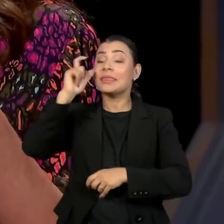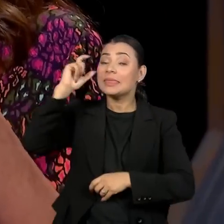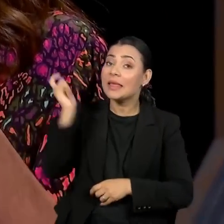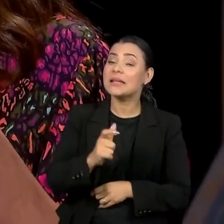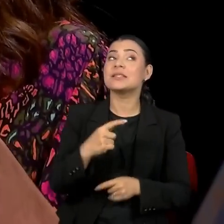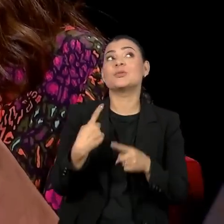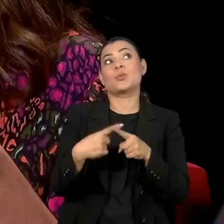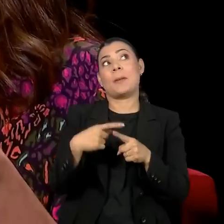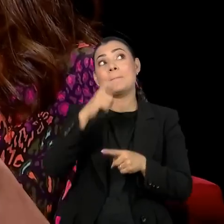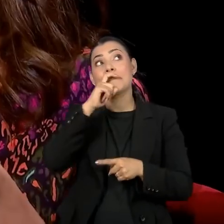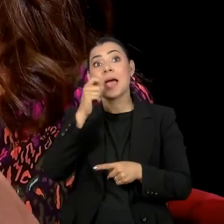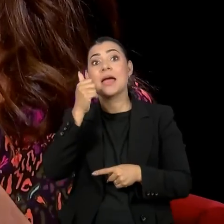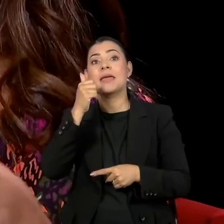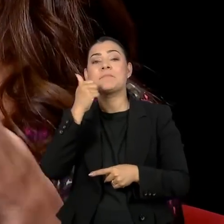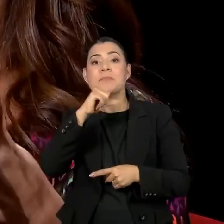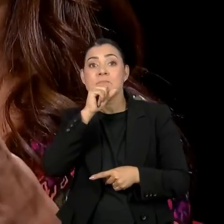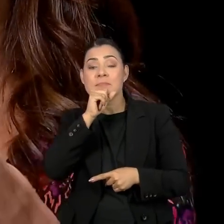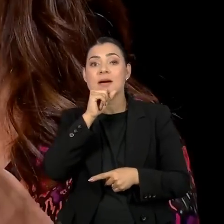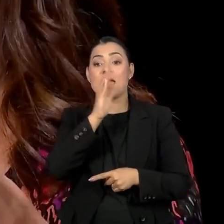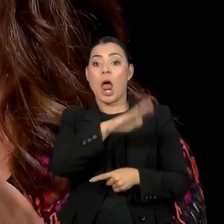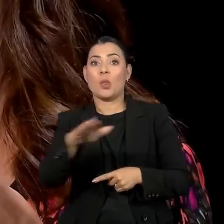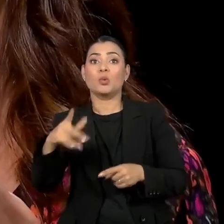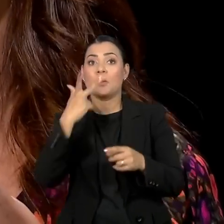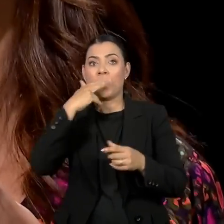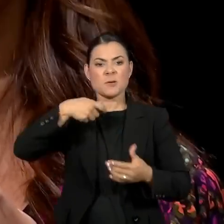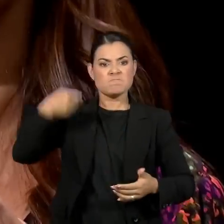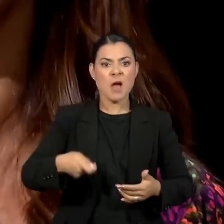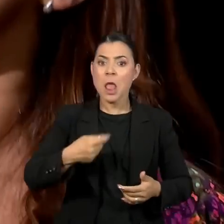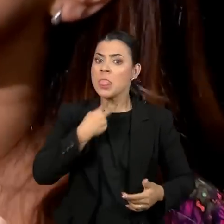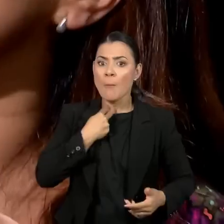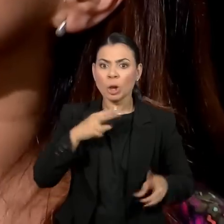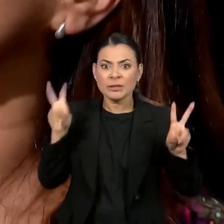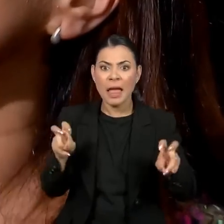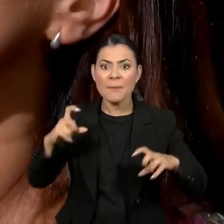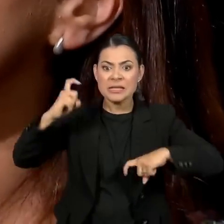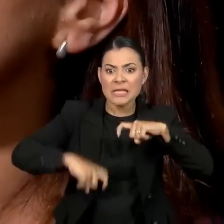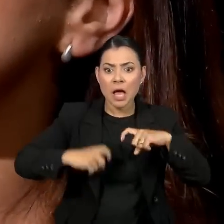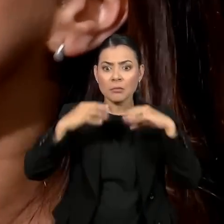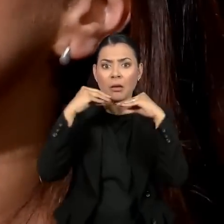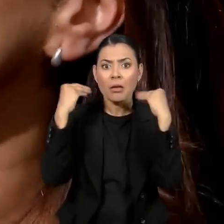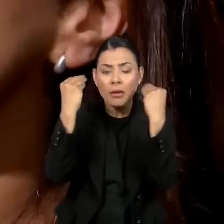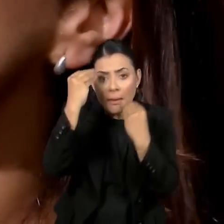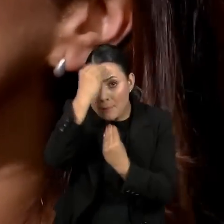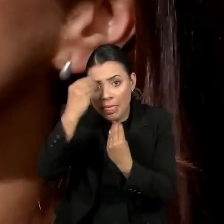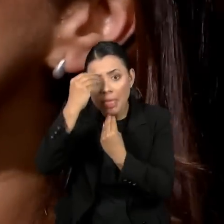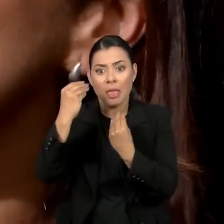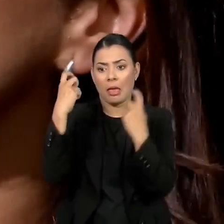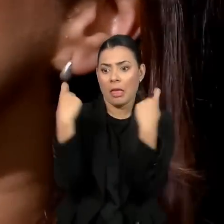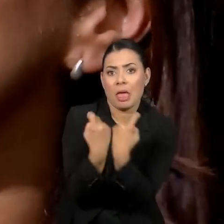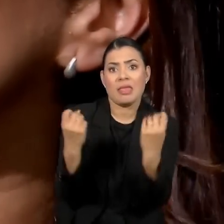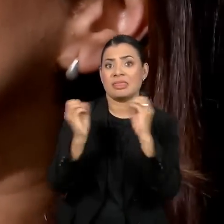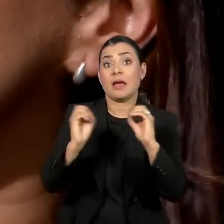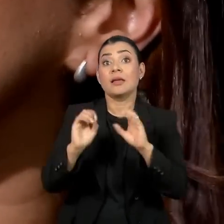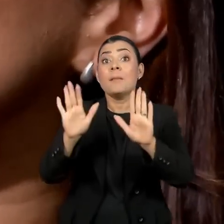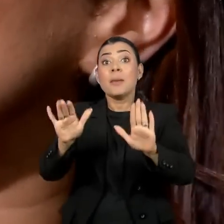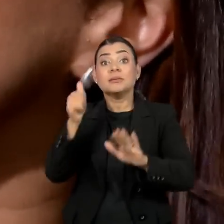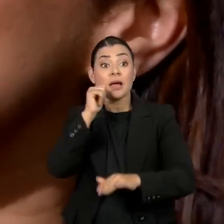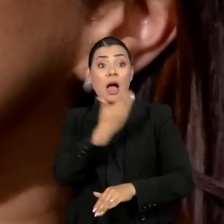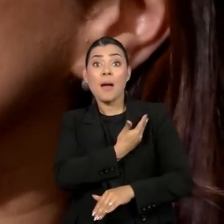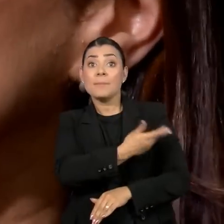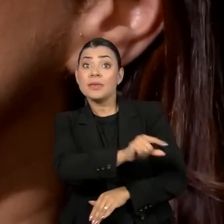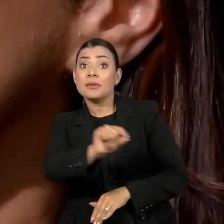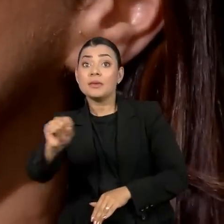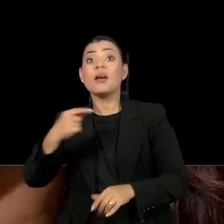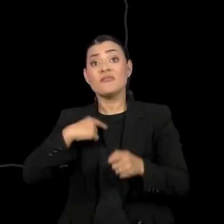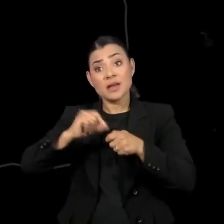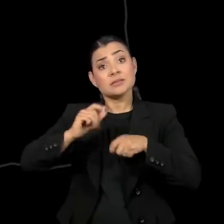isso, porque os pais dos meus amigos reprimiam muito os filhos e não podia falar nesse assunto de jeito nenhum. Mas isso não fazia com que as minhas amigas deixassem de fazer